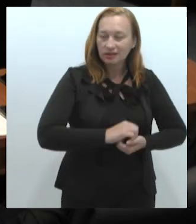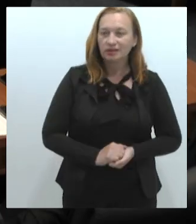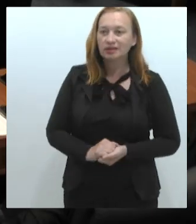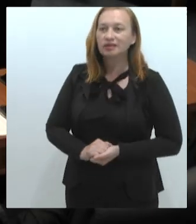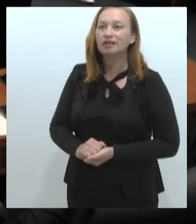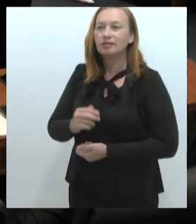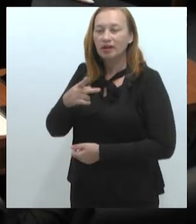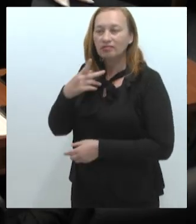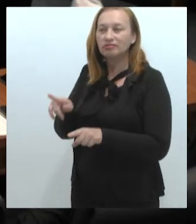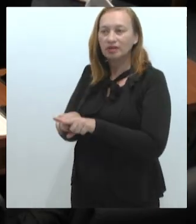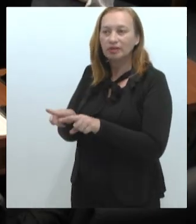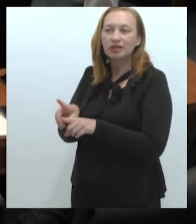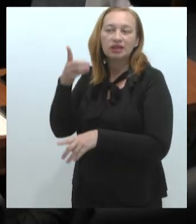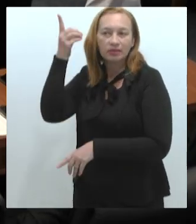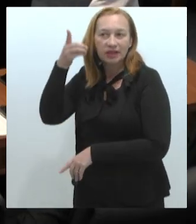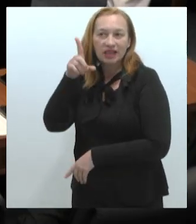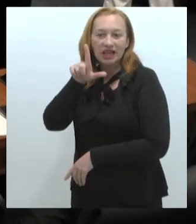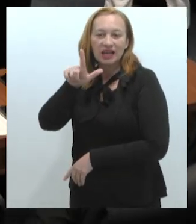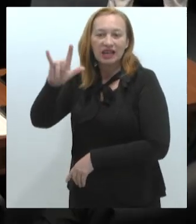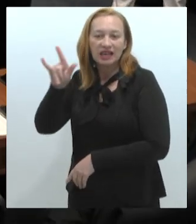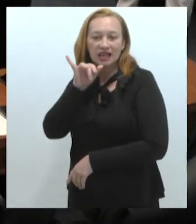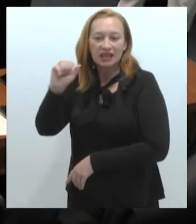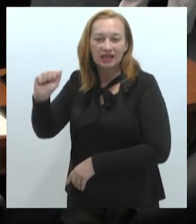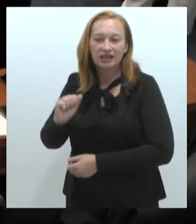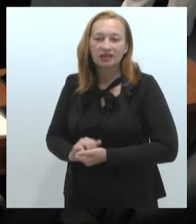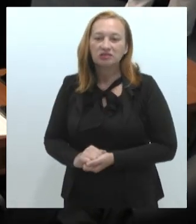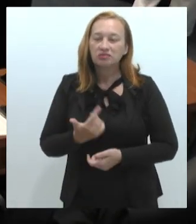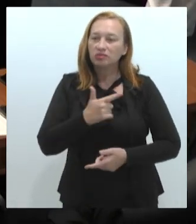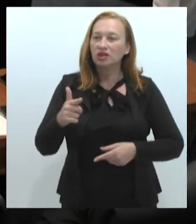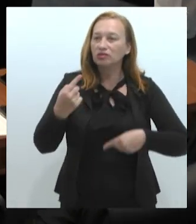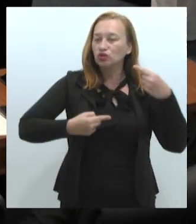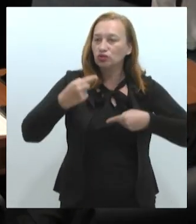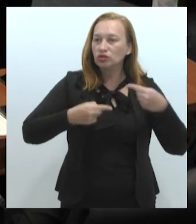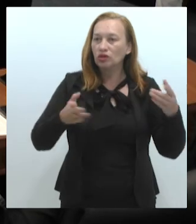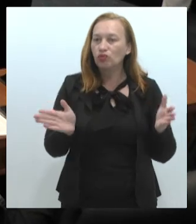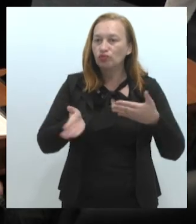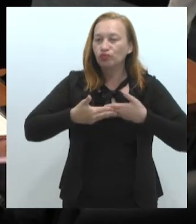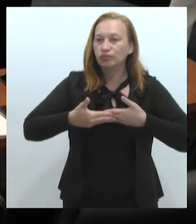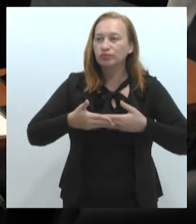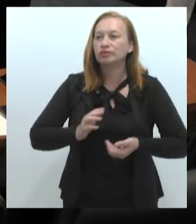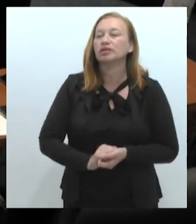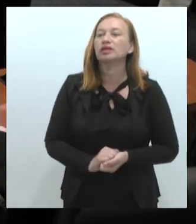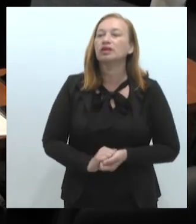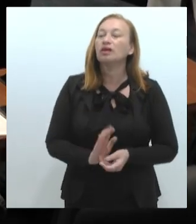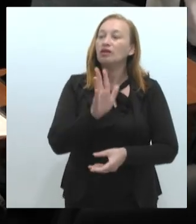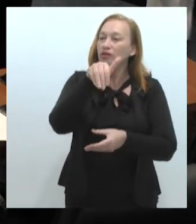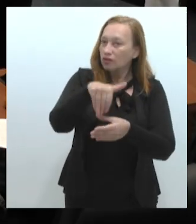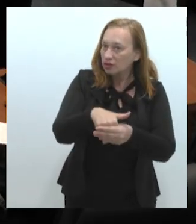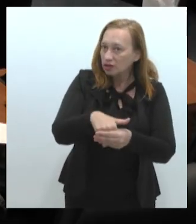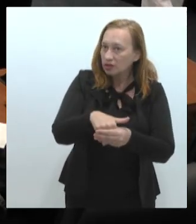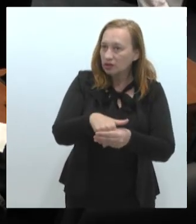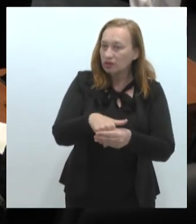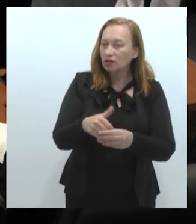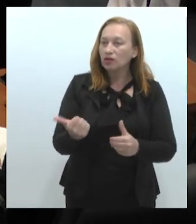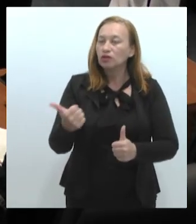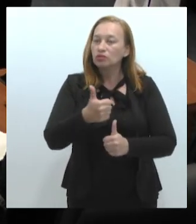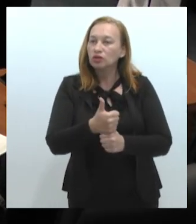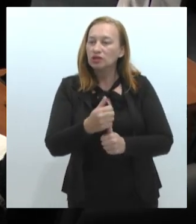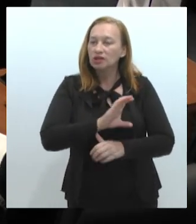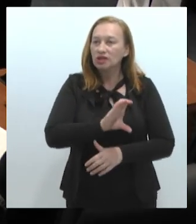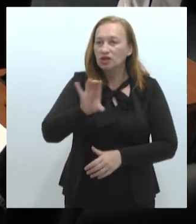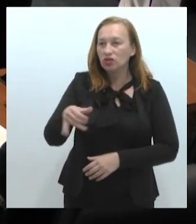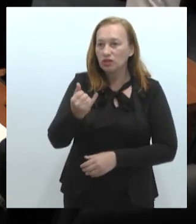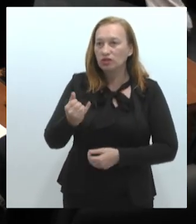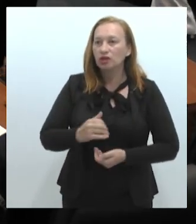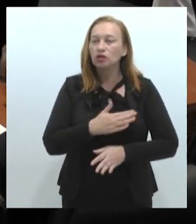explanação também, deputada Aline Amberi. Não havendo mais quem queira discutir, encerrada a discussão. Em votação, substitutivo da